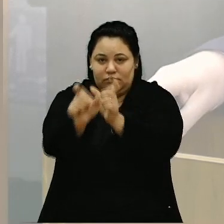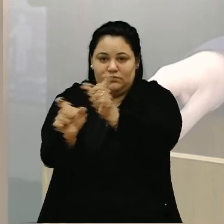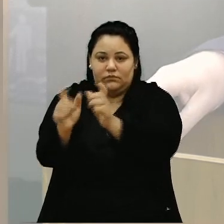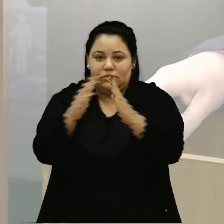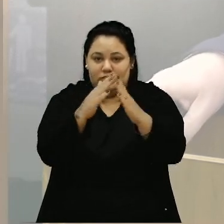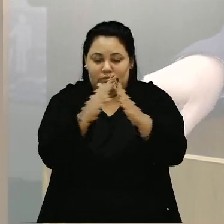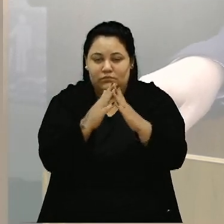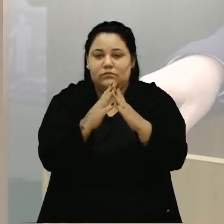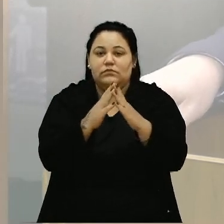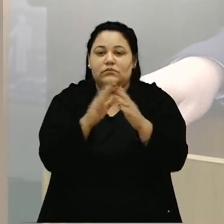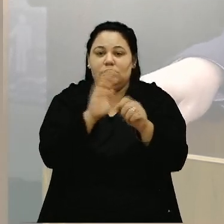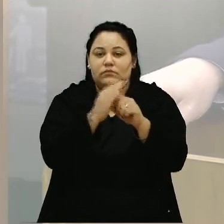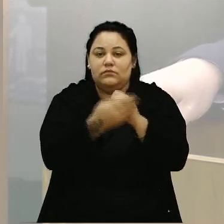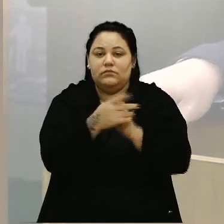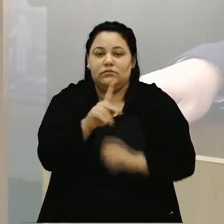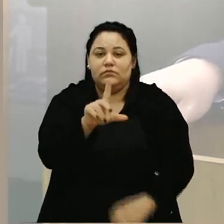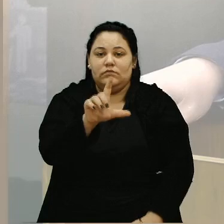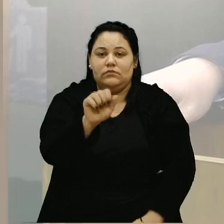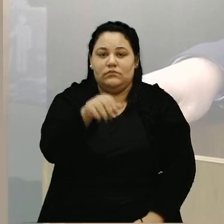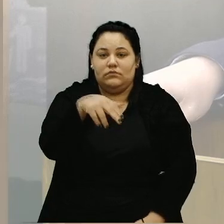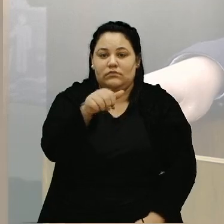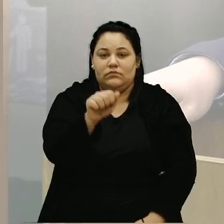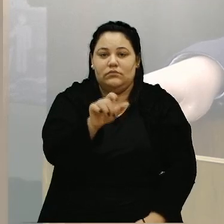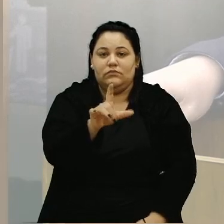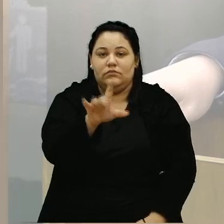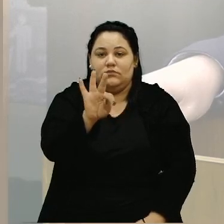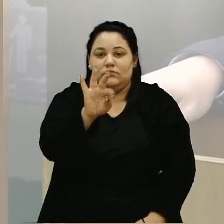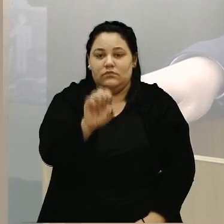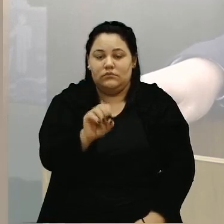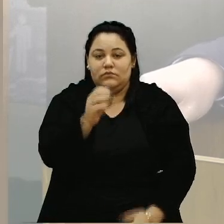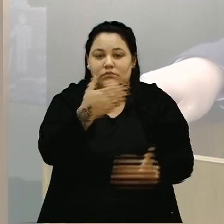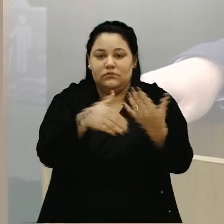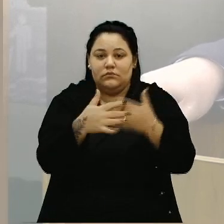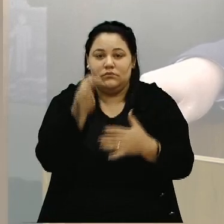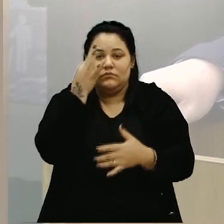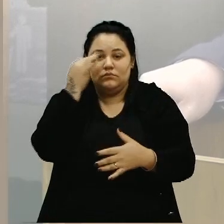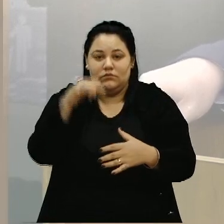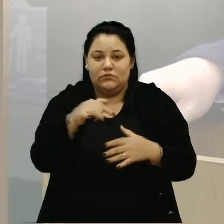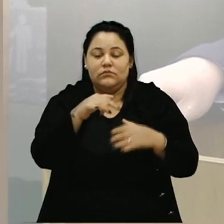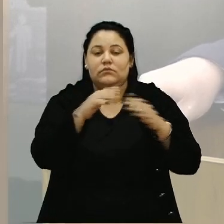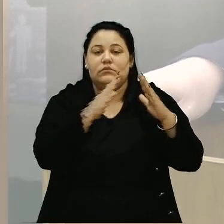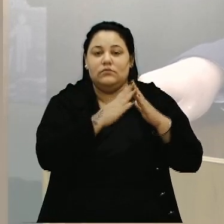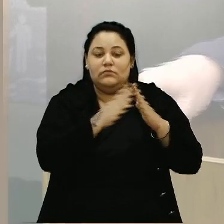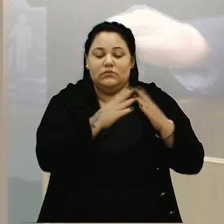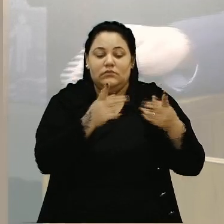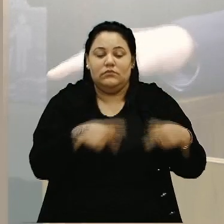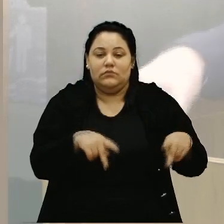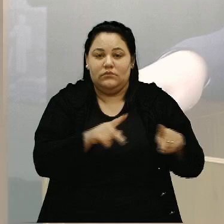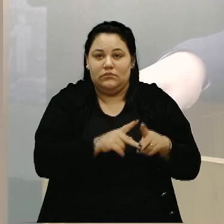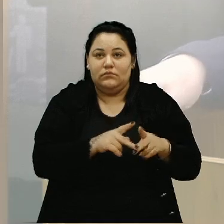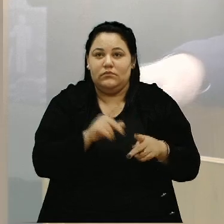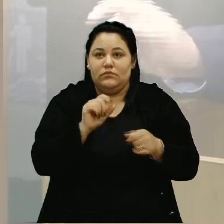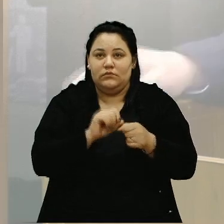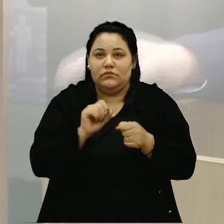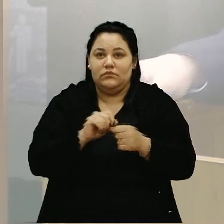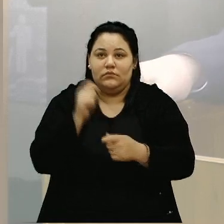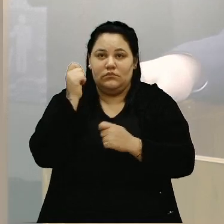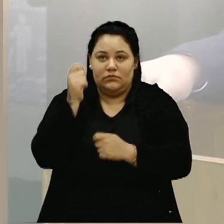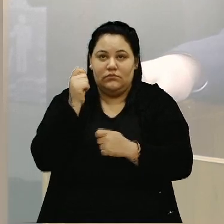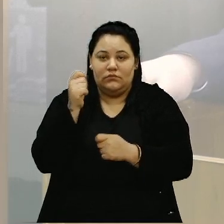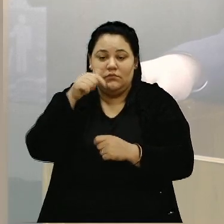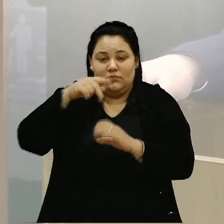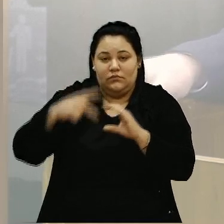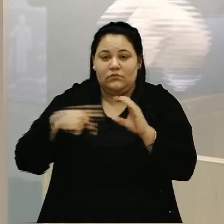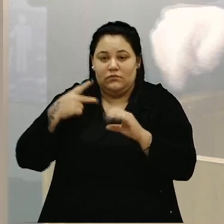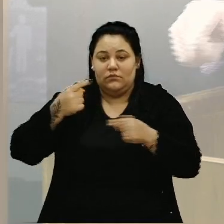bairro Planalto, todos que vieram aqui na Casa do Povo exercer sua legítima manifestação. Esta é a Casa do Povo, esta é a Casa